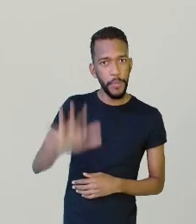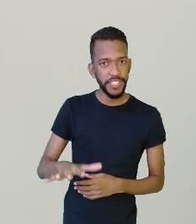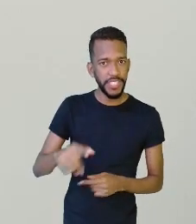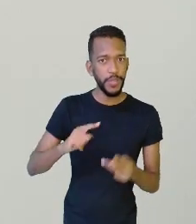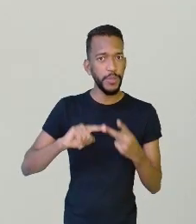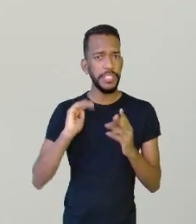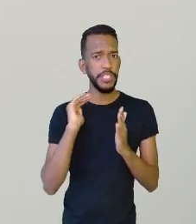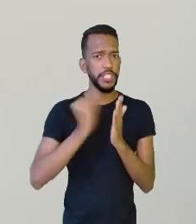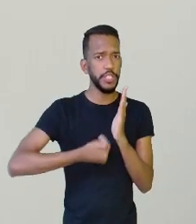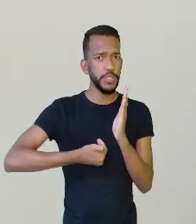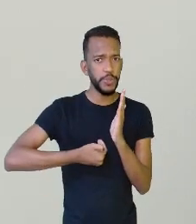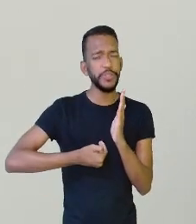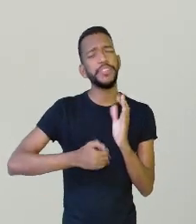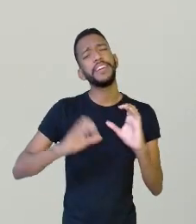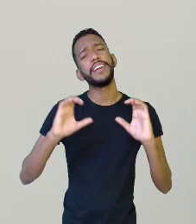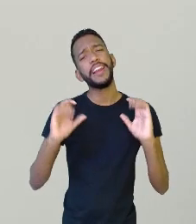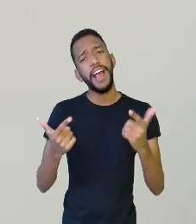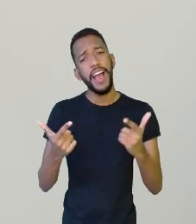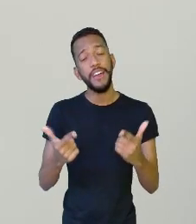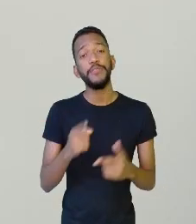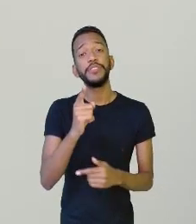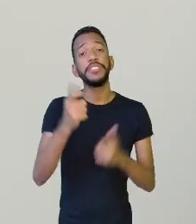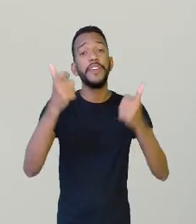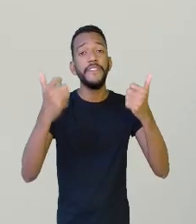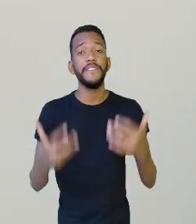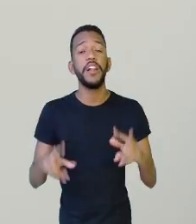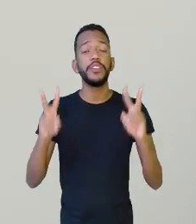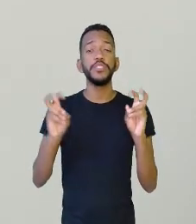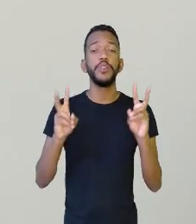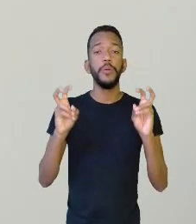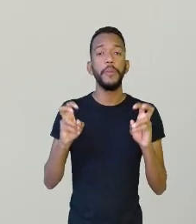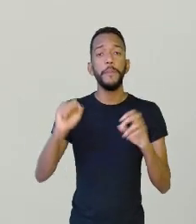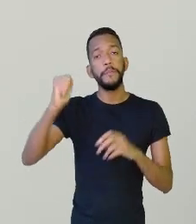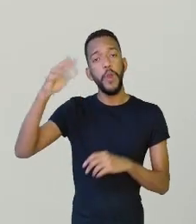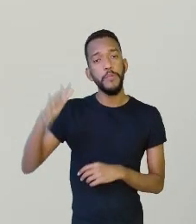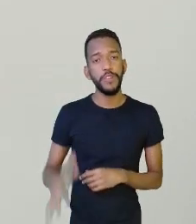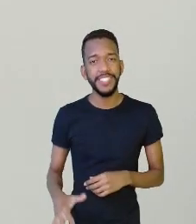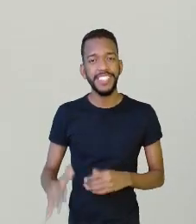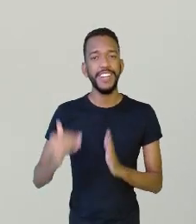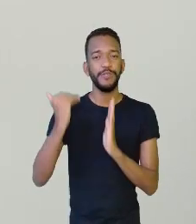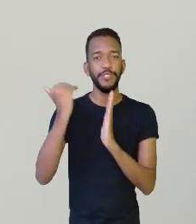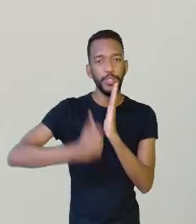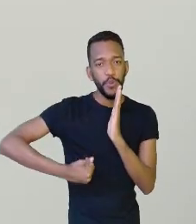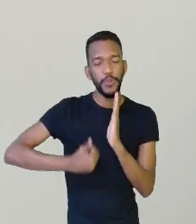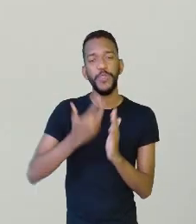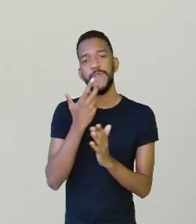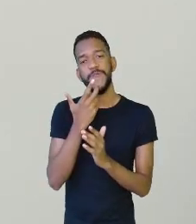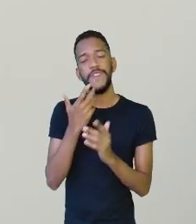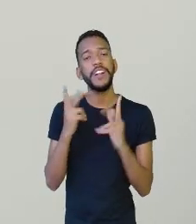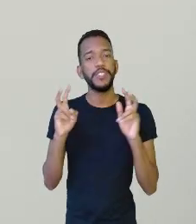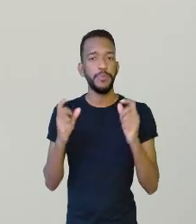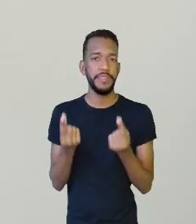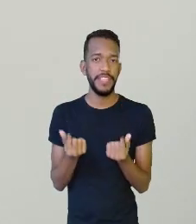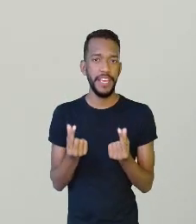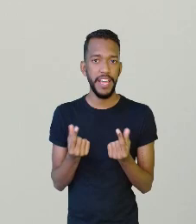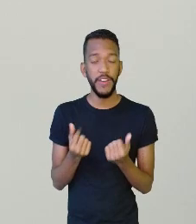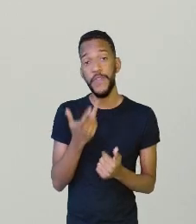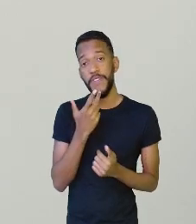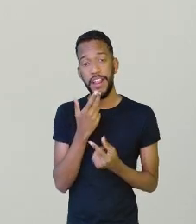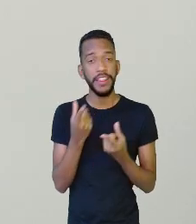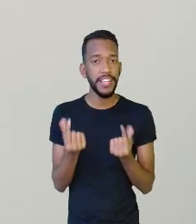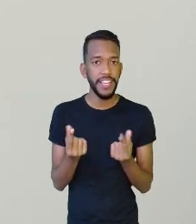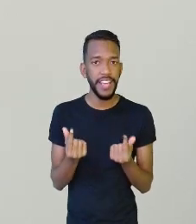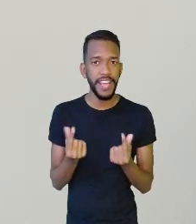desconto? Claro, quando você fala de promoção, você fala de desconto, você está falando de dinheiro. E falou de